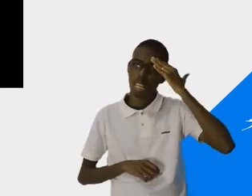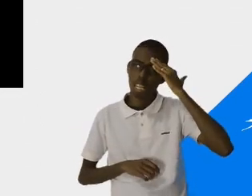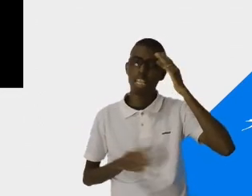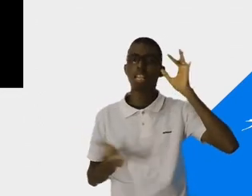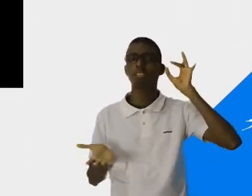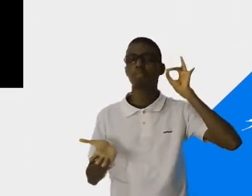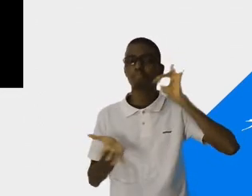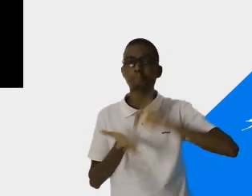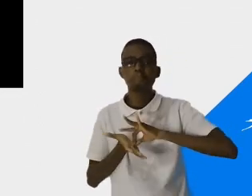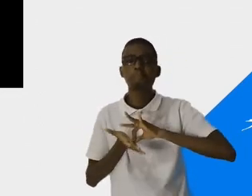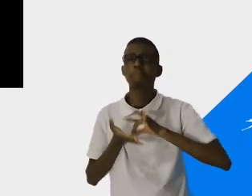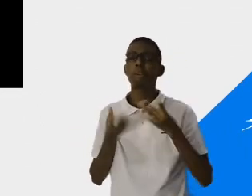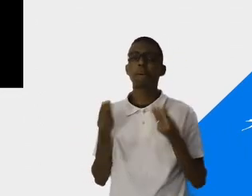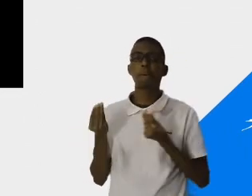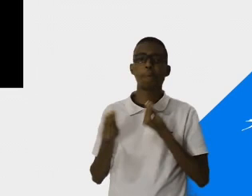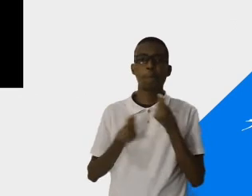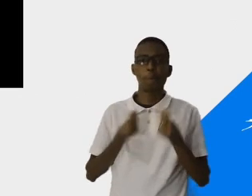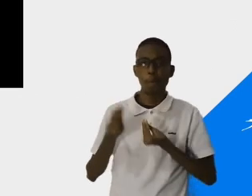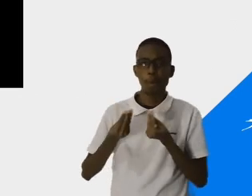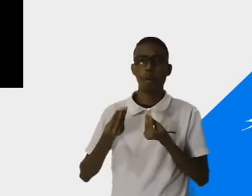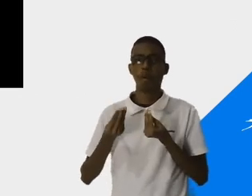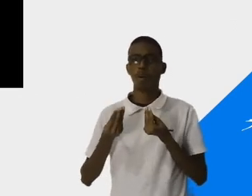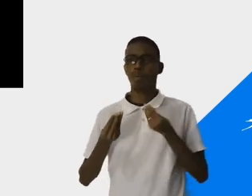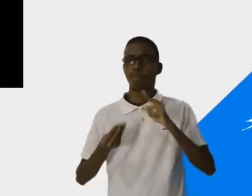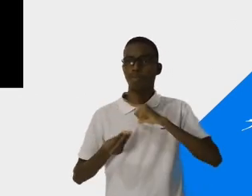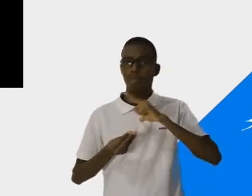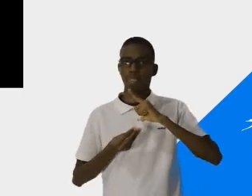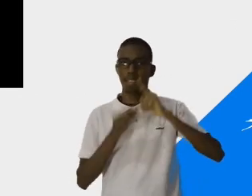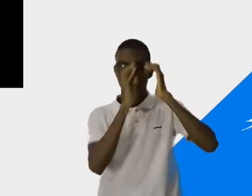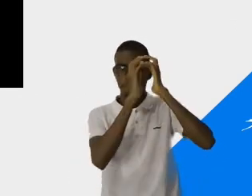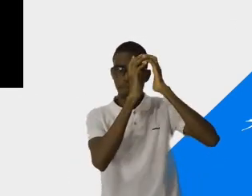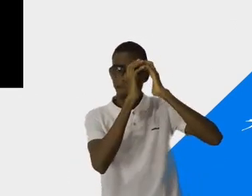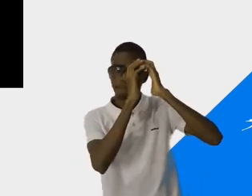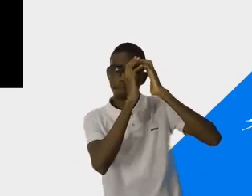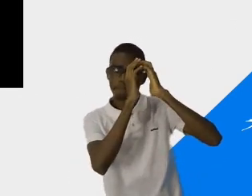relações morfofuncionais, neuroanatômicas,